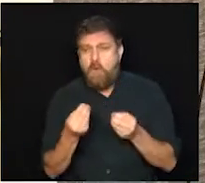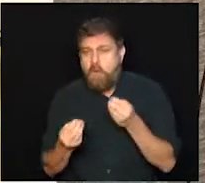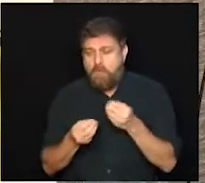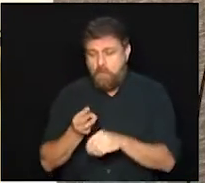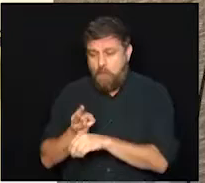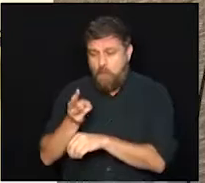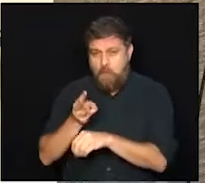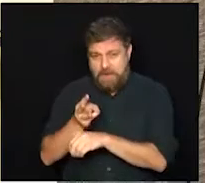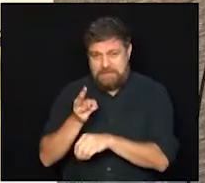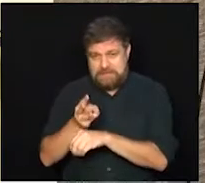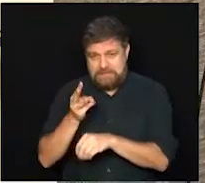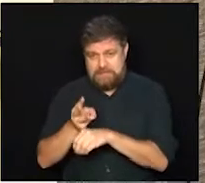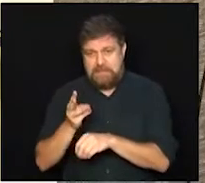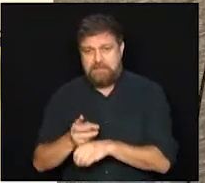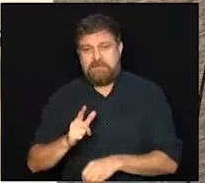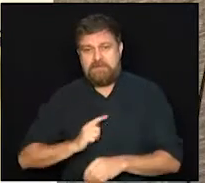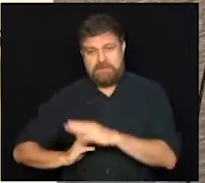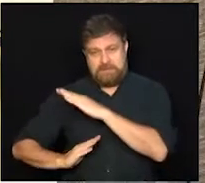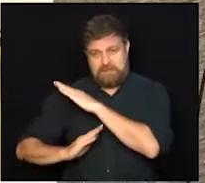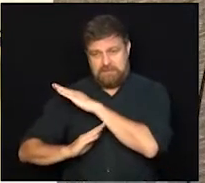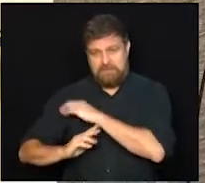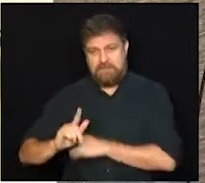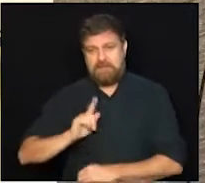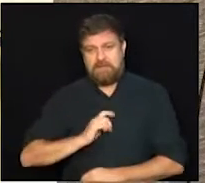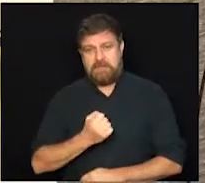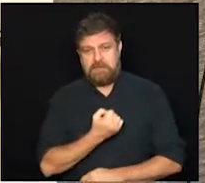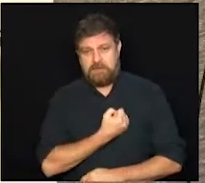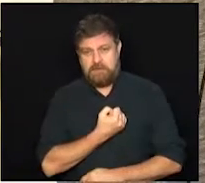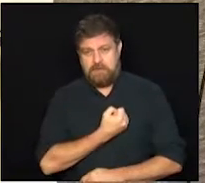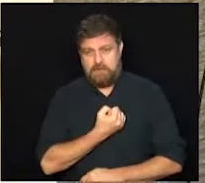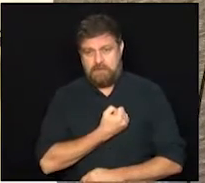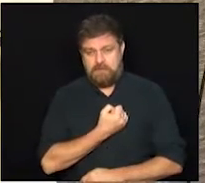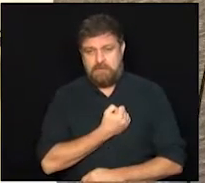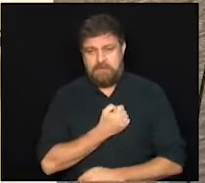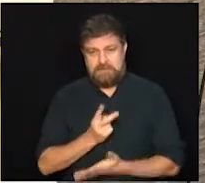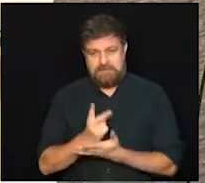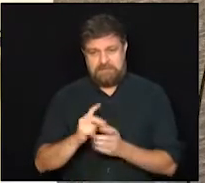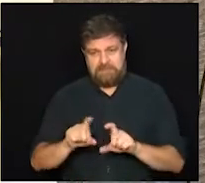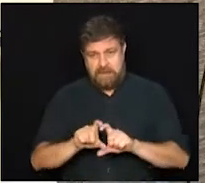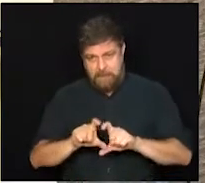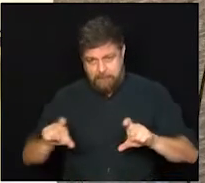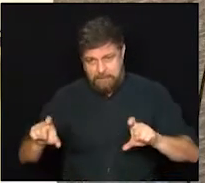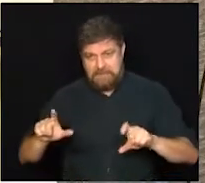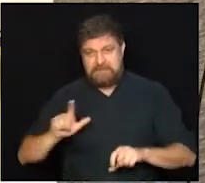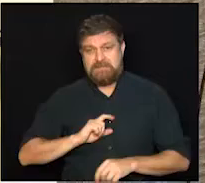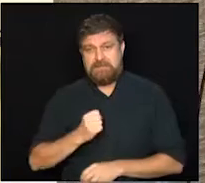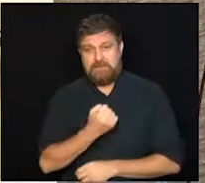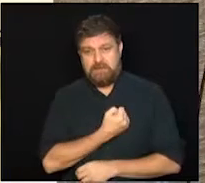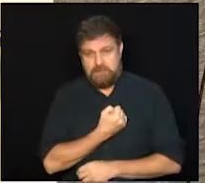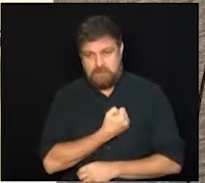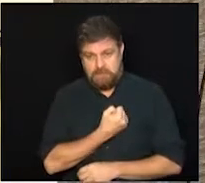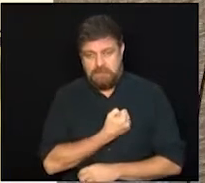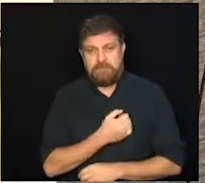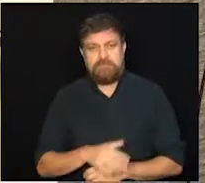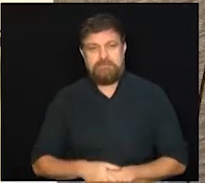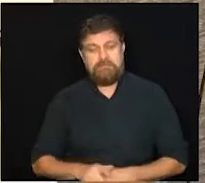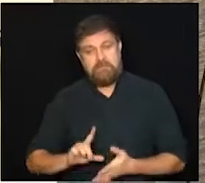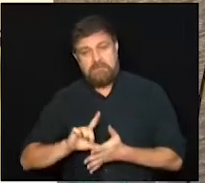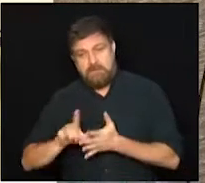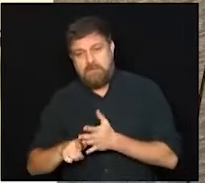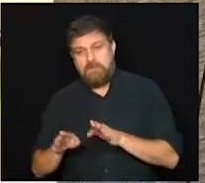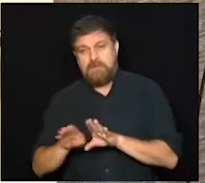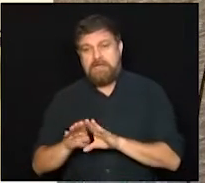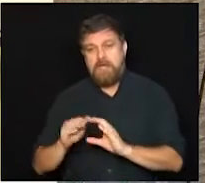O número do WhatsApp da TV Câmara Campinas é o 19 97829 3776, ou então